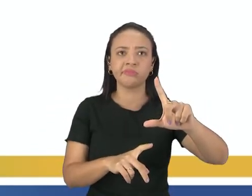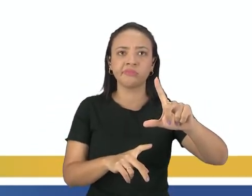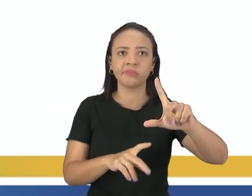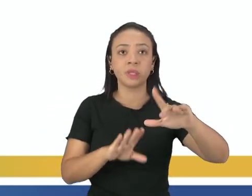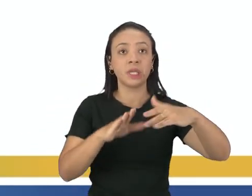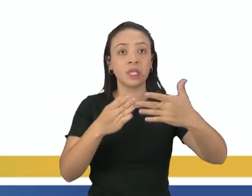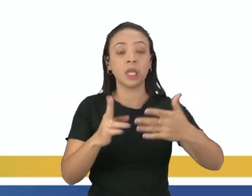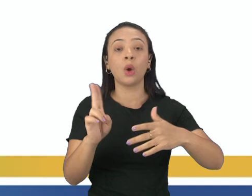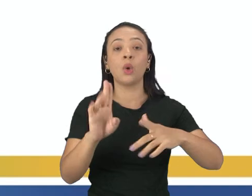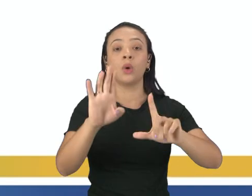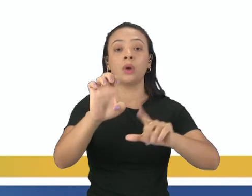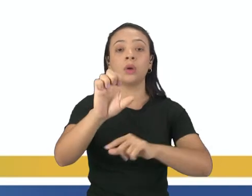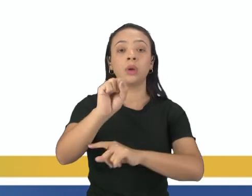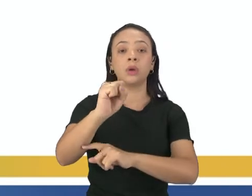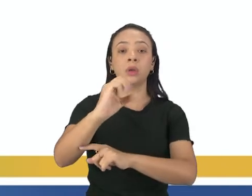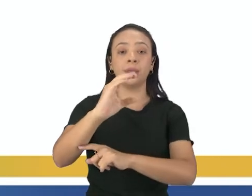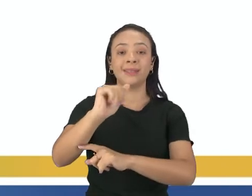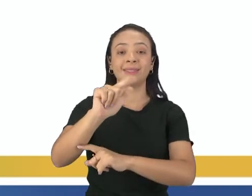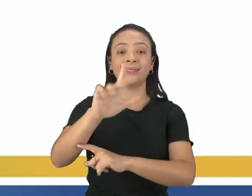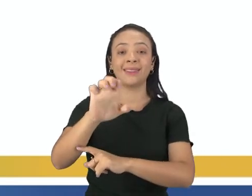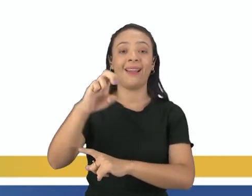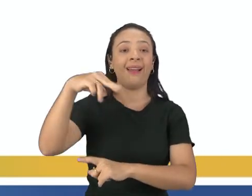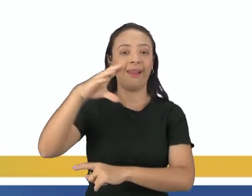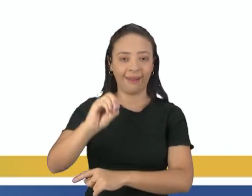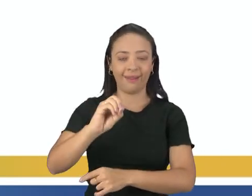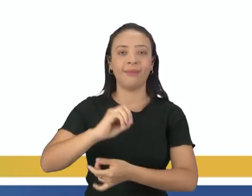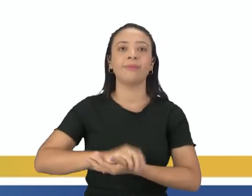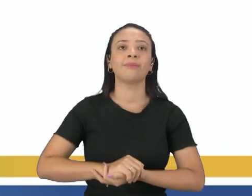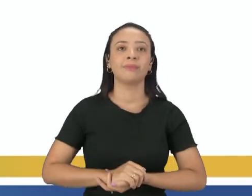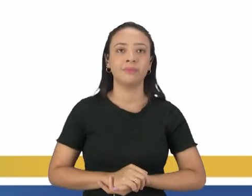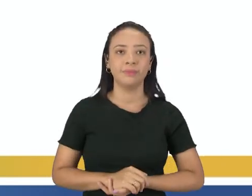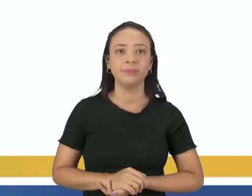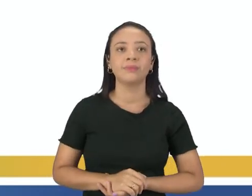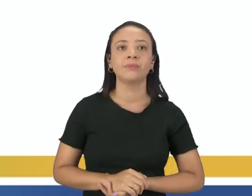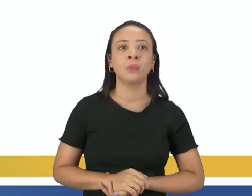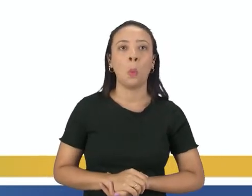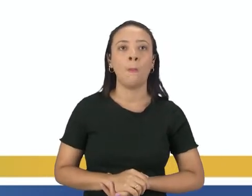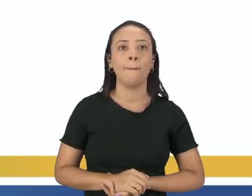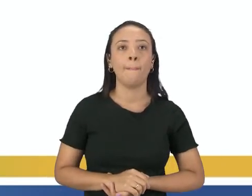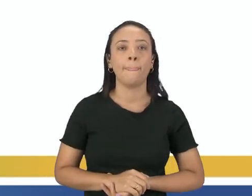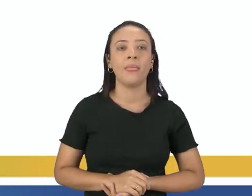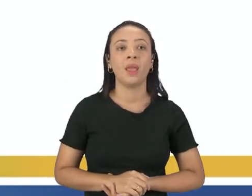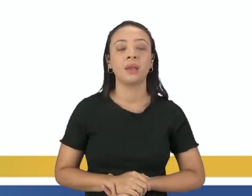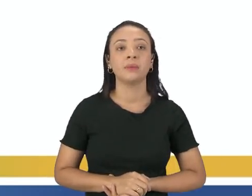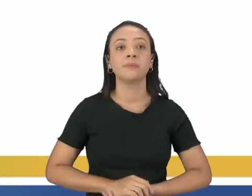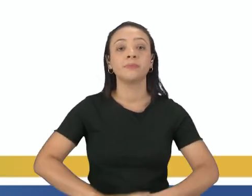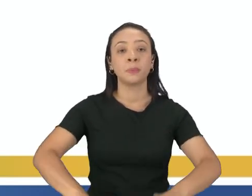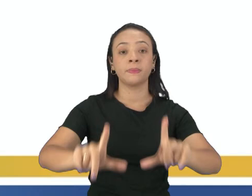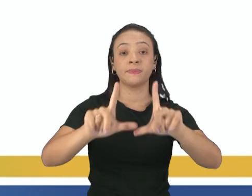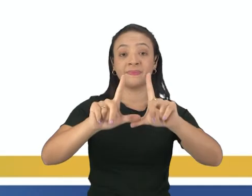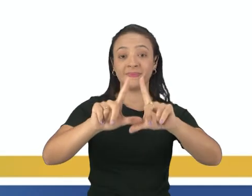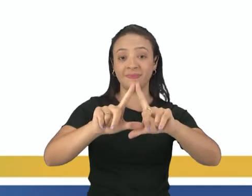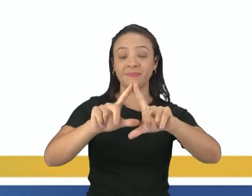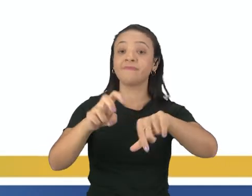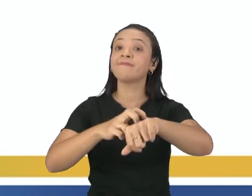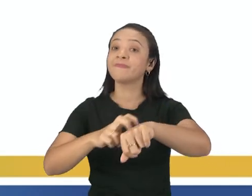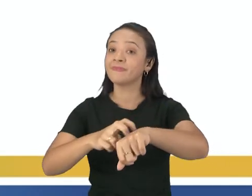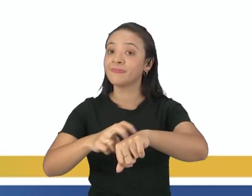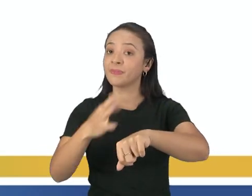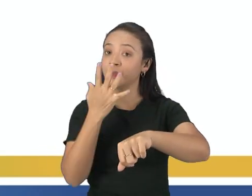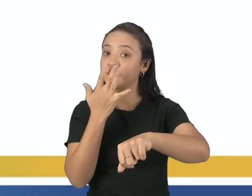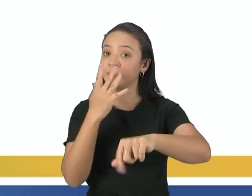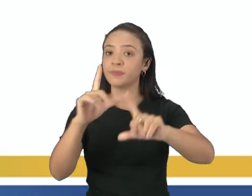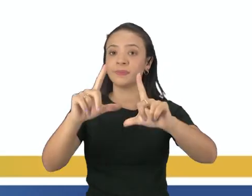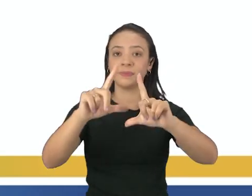diferentes. Então, ele pode ser classificado como escaleno. O triângulo que aparece aí em verde,